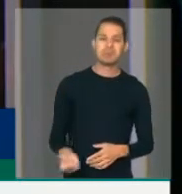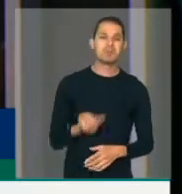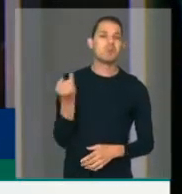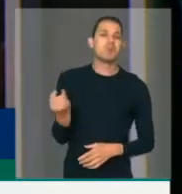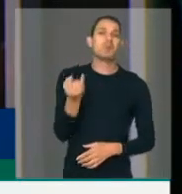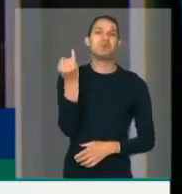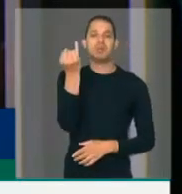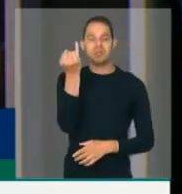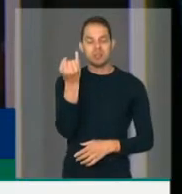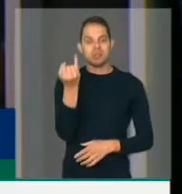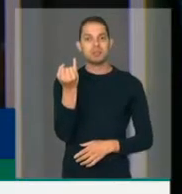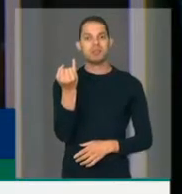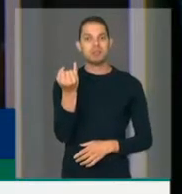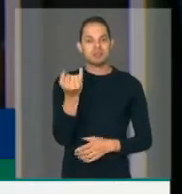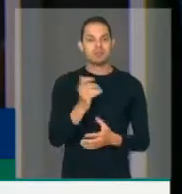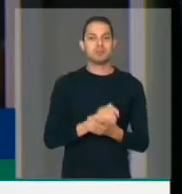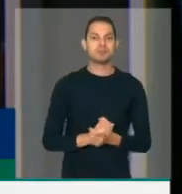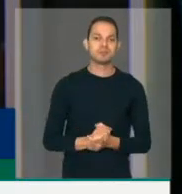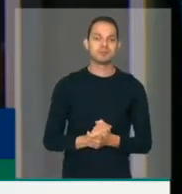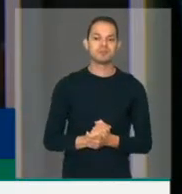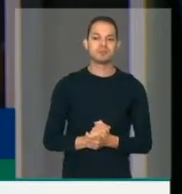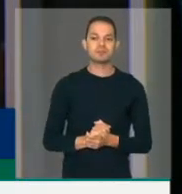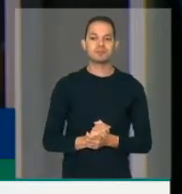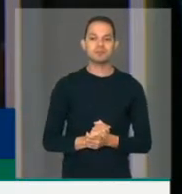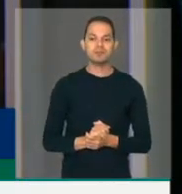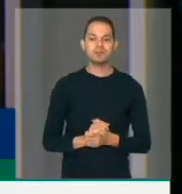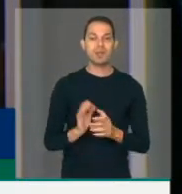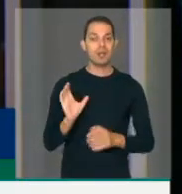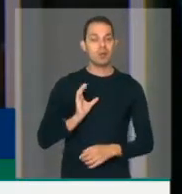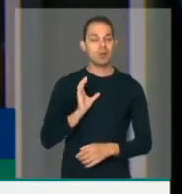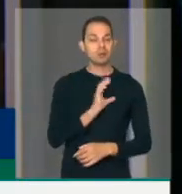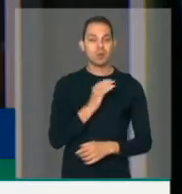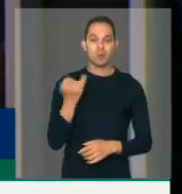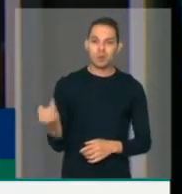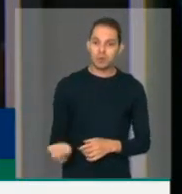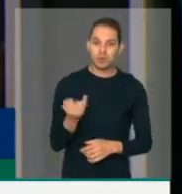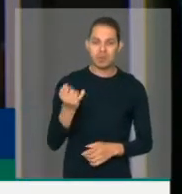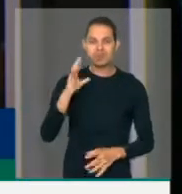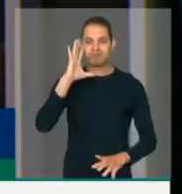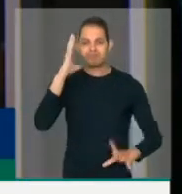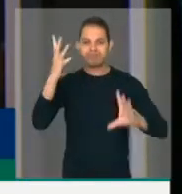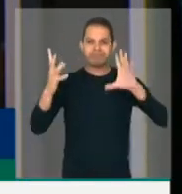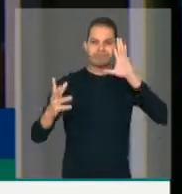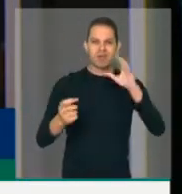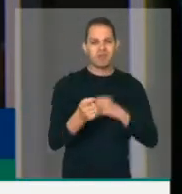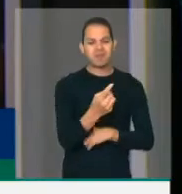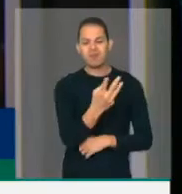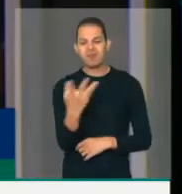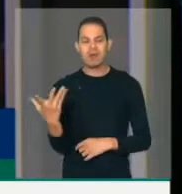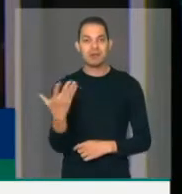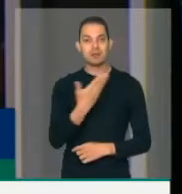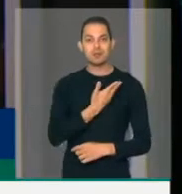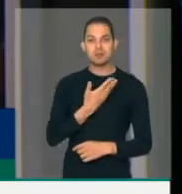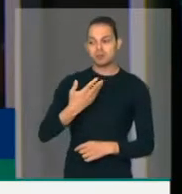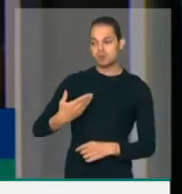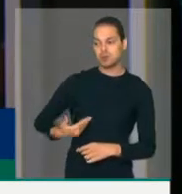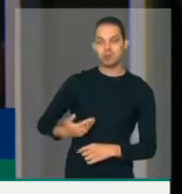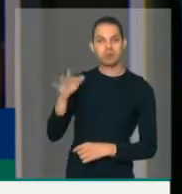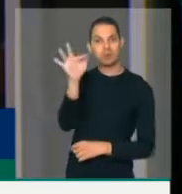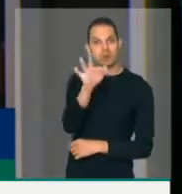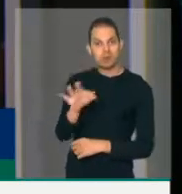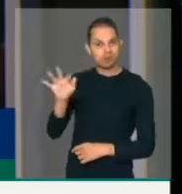e foi muito importante para várias decisões que o próprio governo federal tomou,